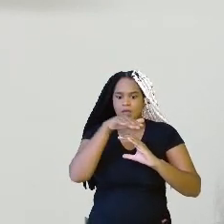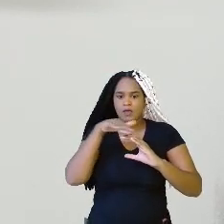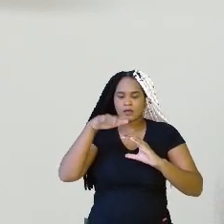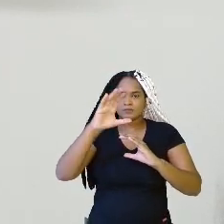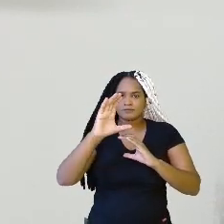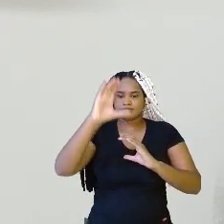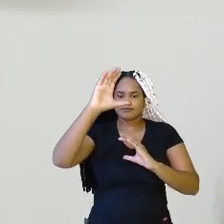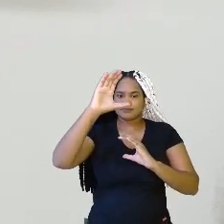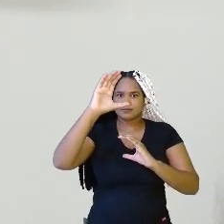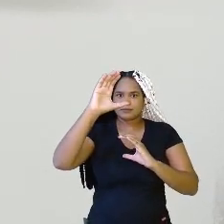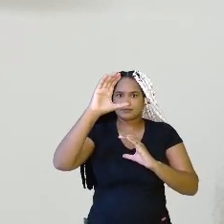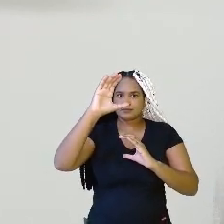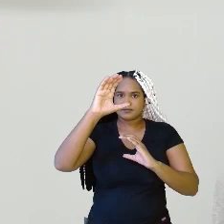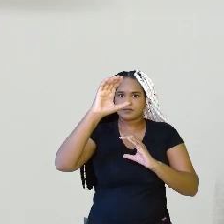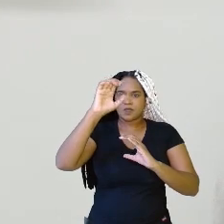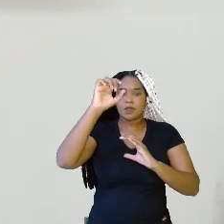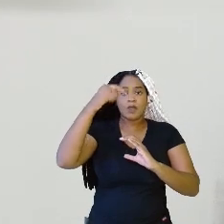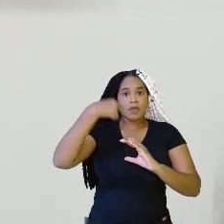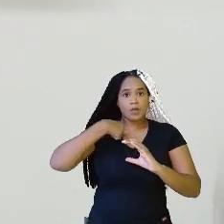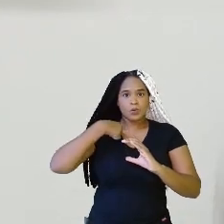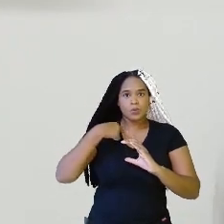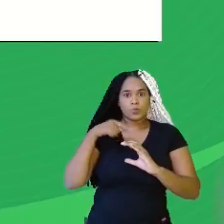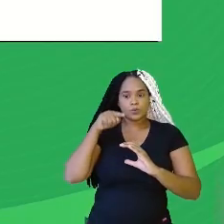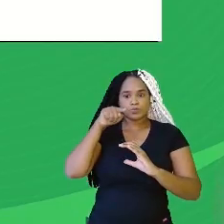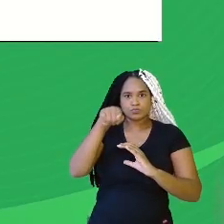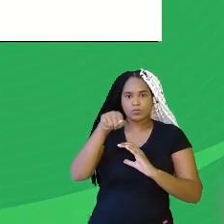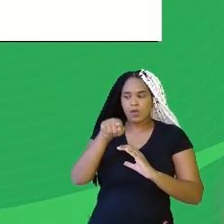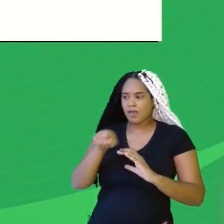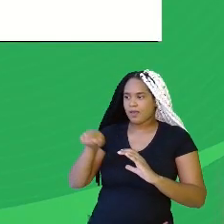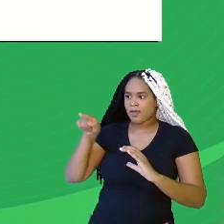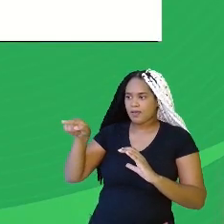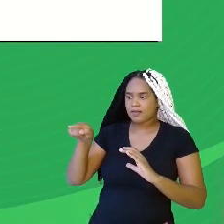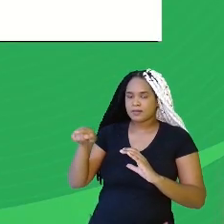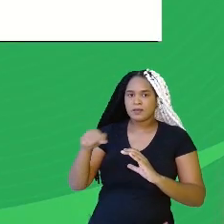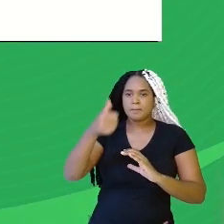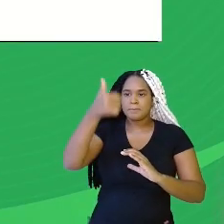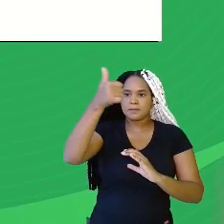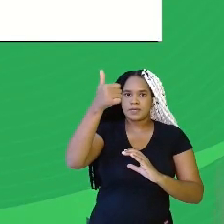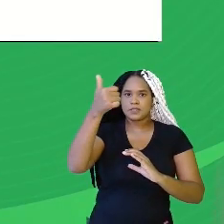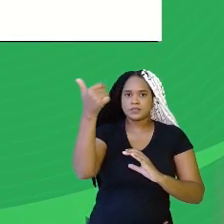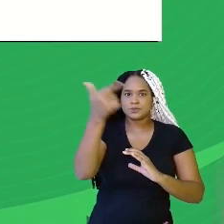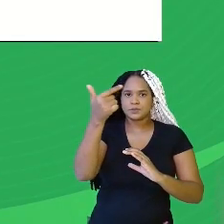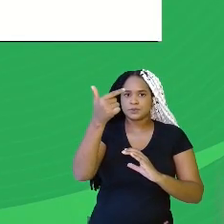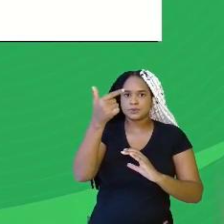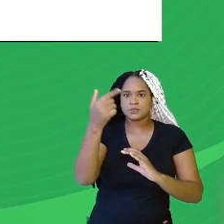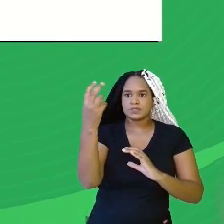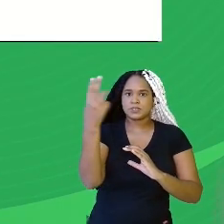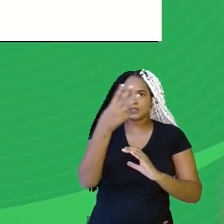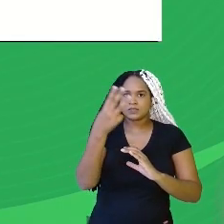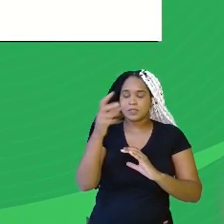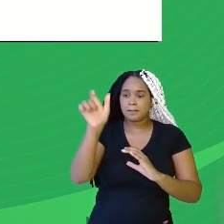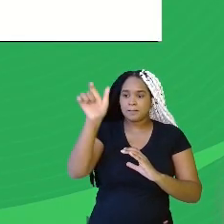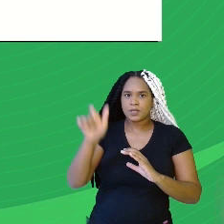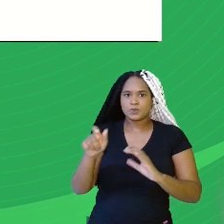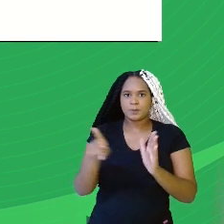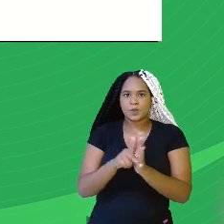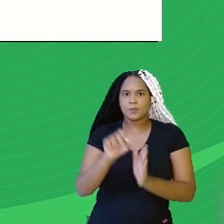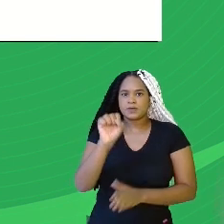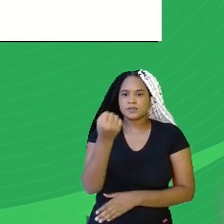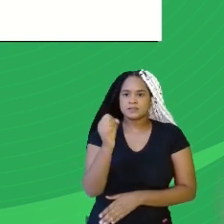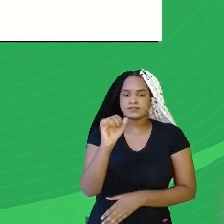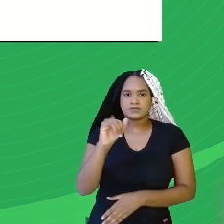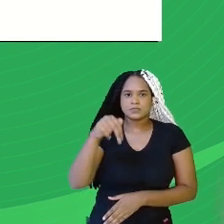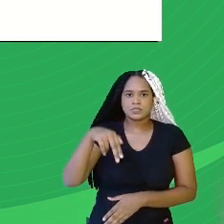tu e ele são, respectivamente, primeira, segunda e terceira pessoa do singular. Quando eu